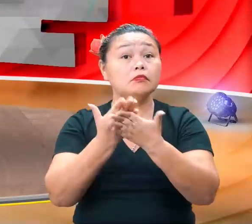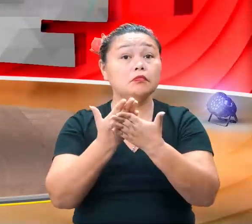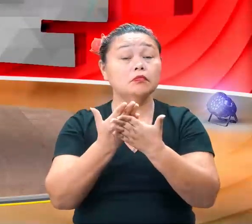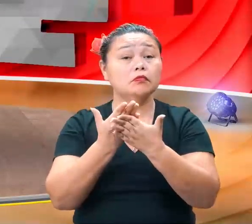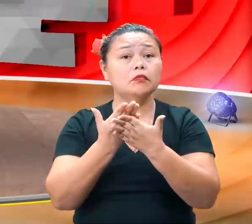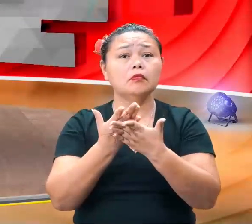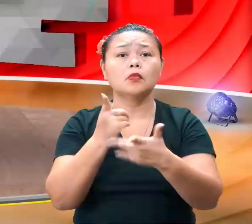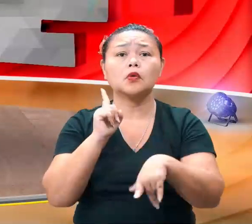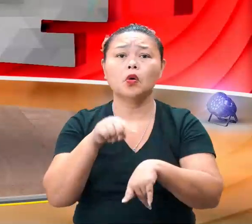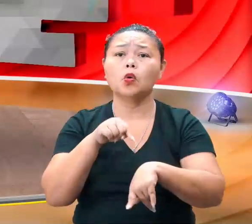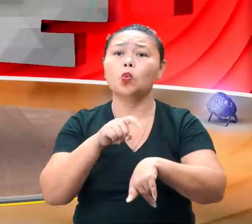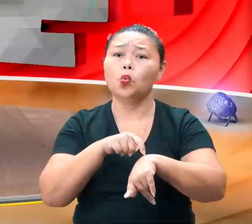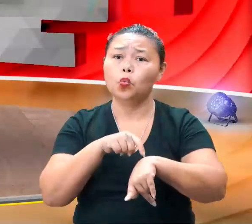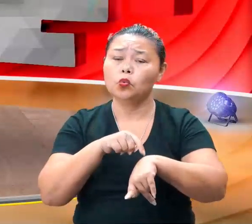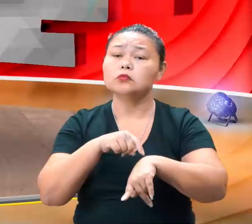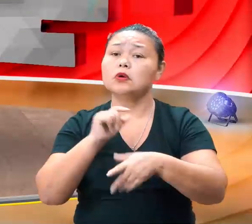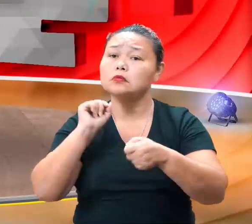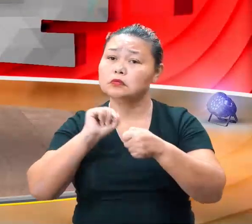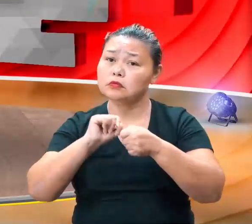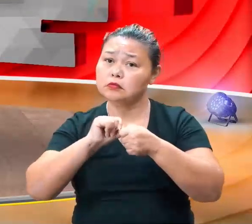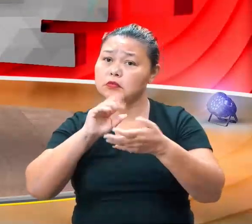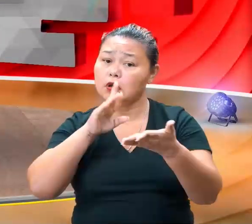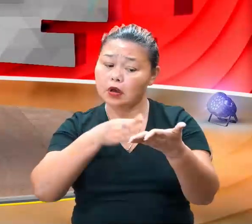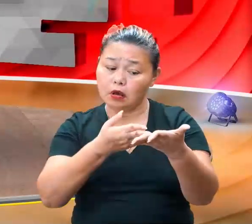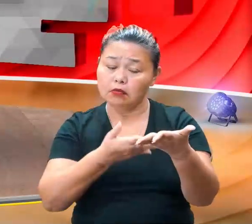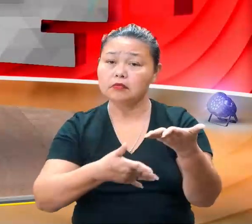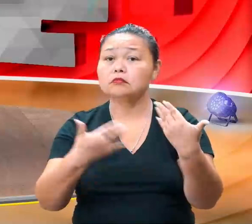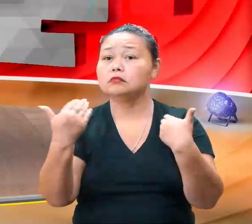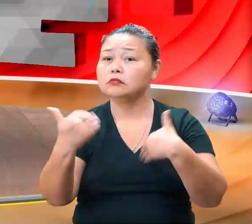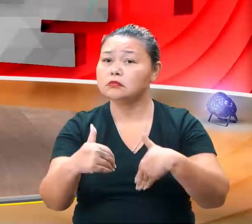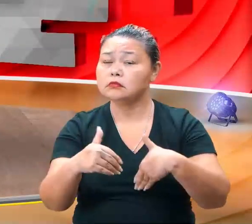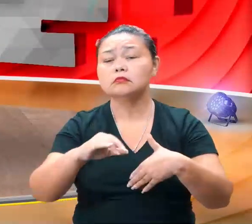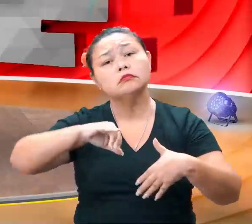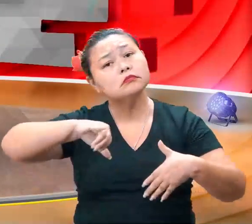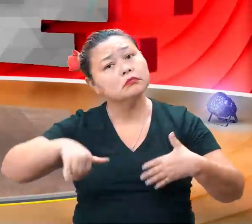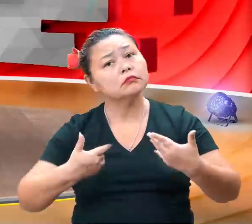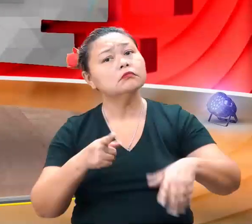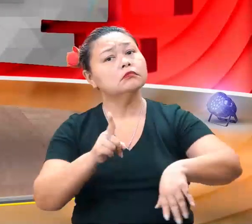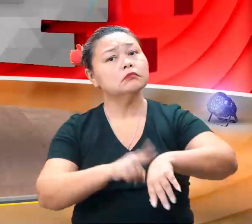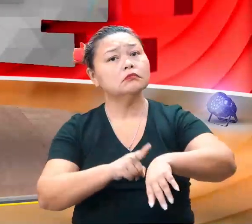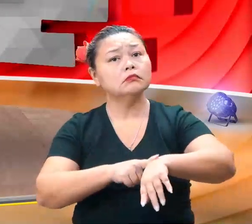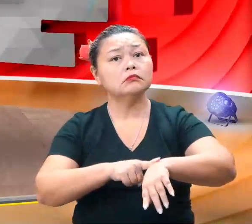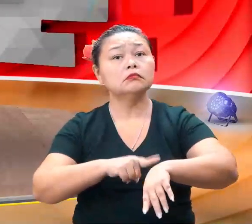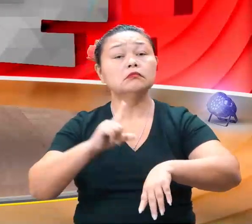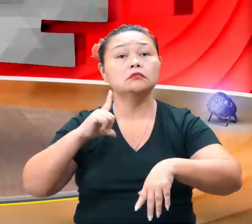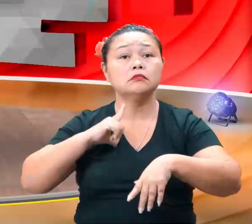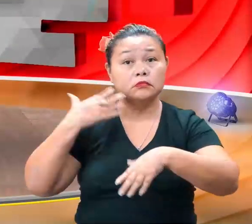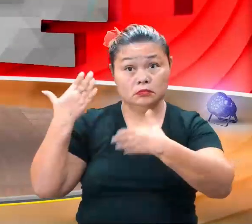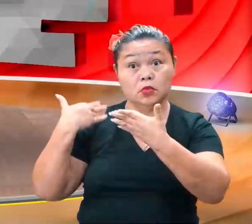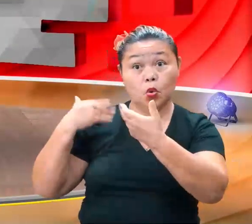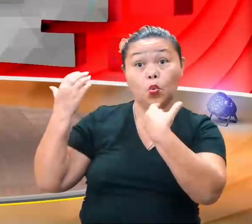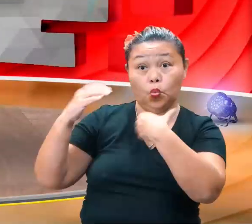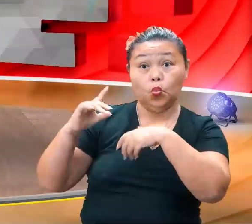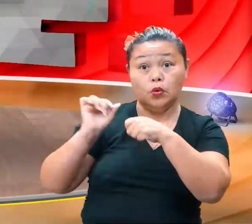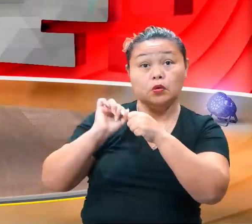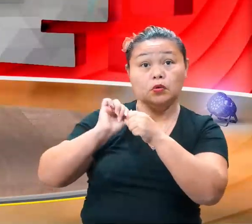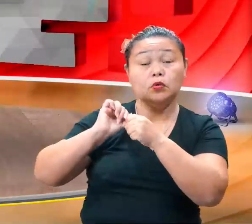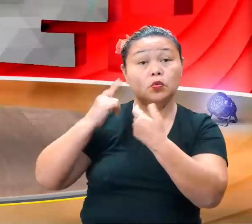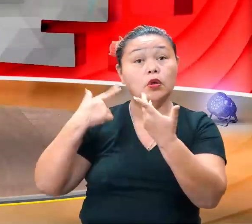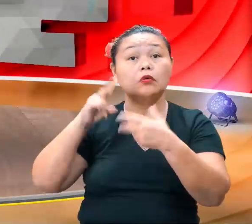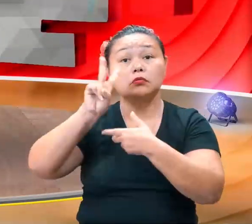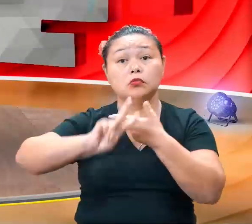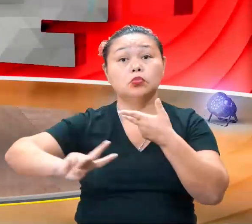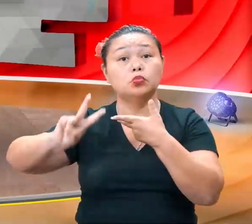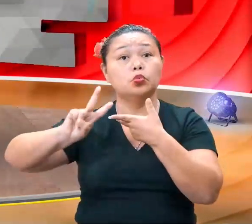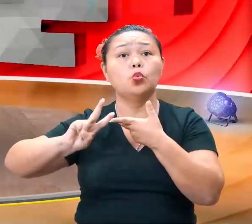tem aí um tempo hábil para realizar a avaliação, então aproveite seu tempo, né? Eu sou daquelas que na época de concurso, de vestibular, eu